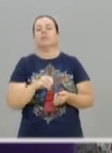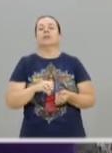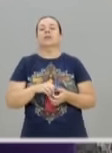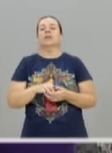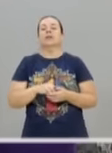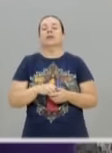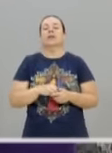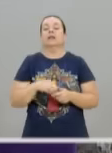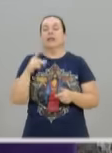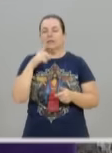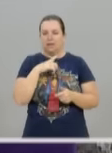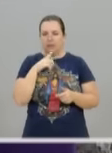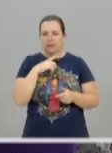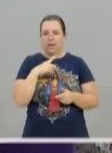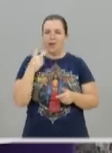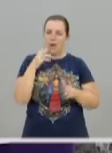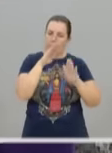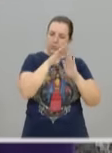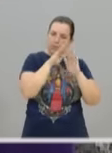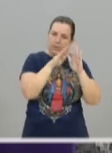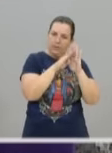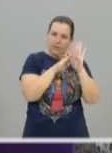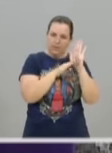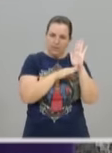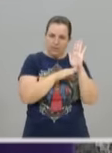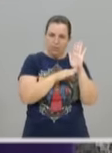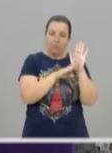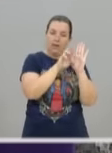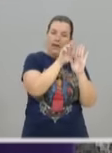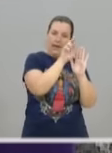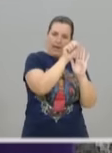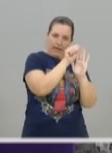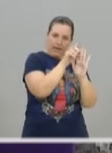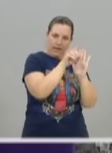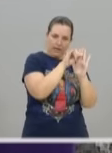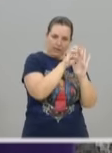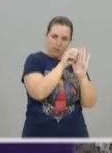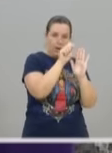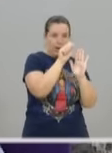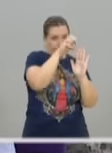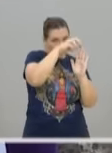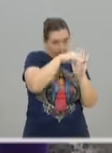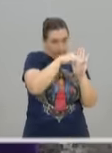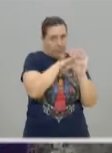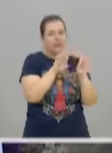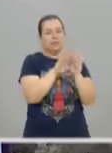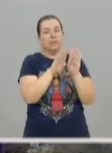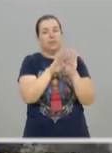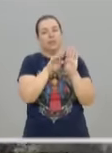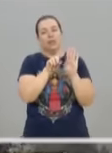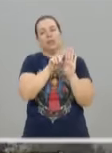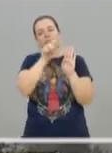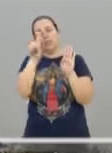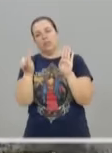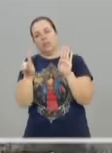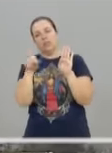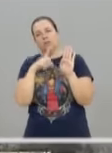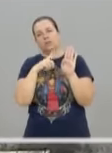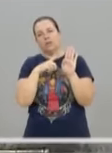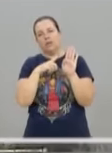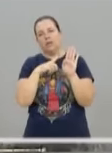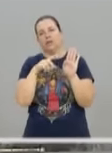lado da programação da rádio AM tem um pequeno ícone